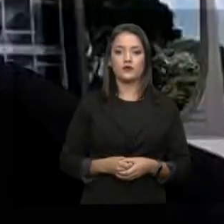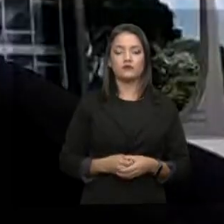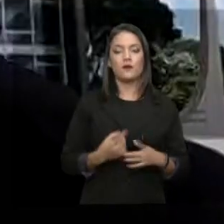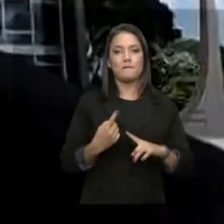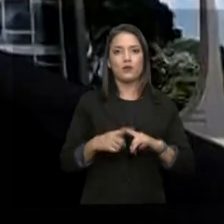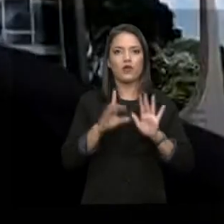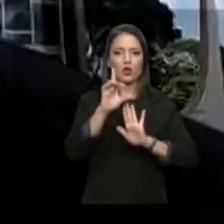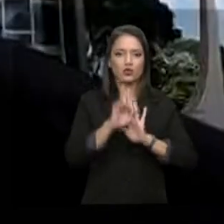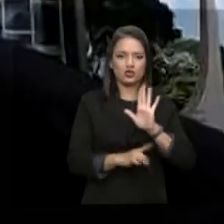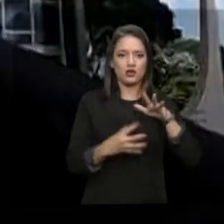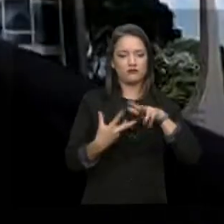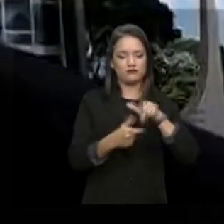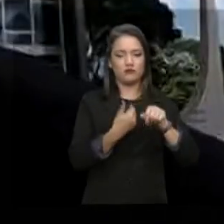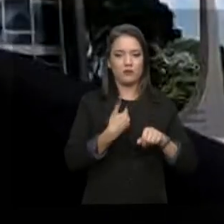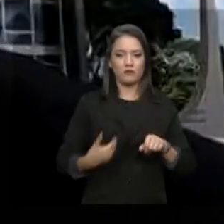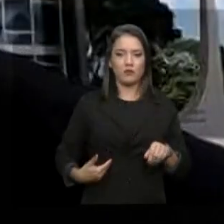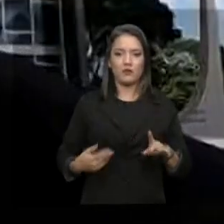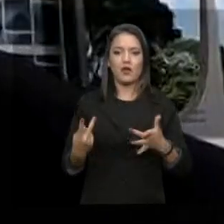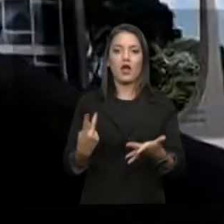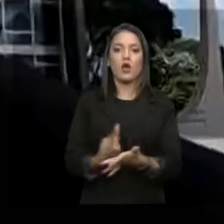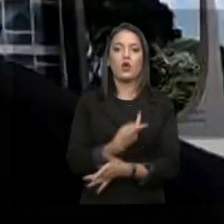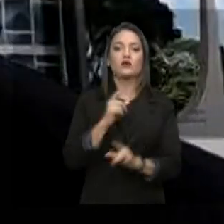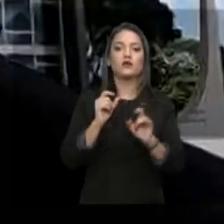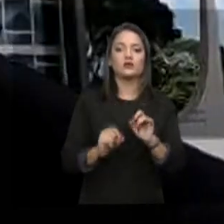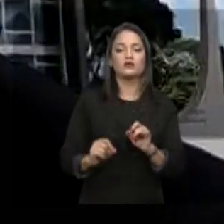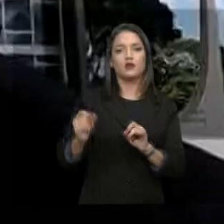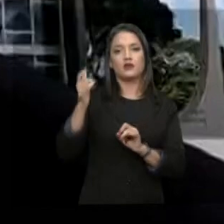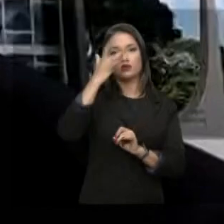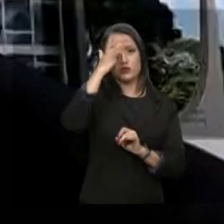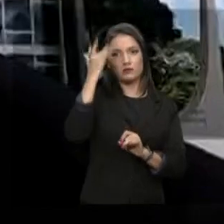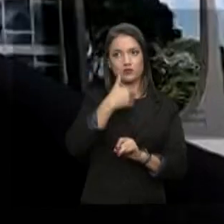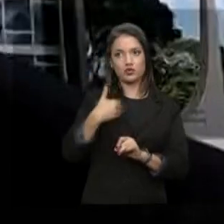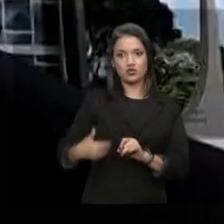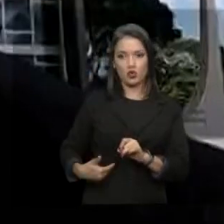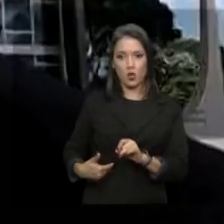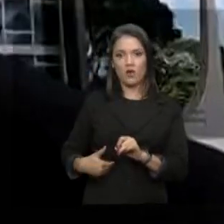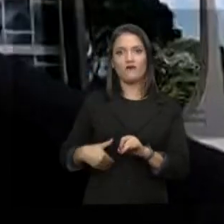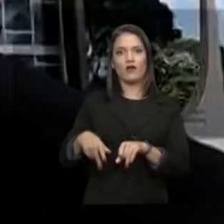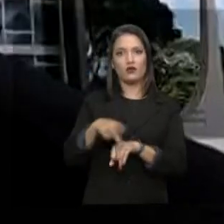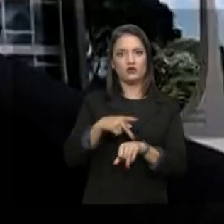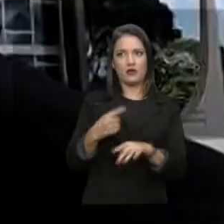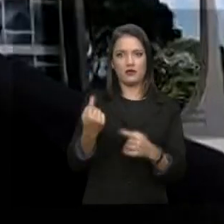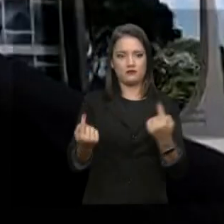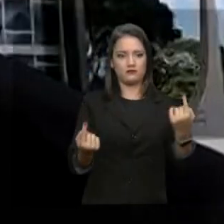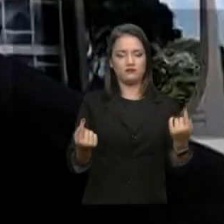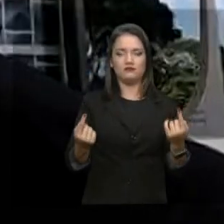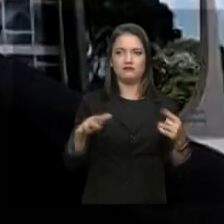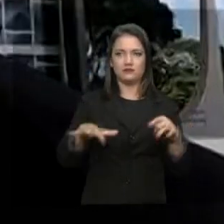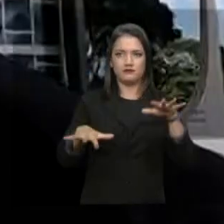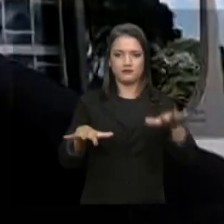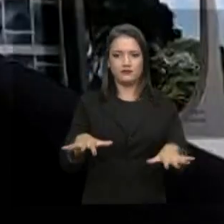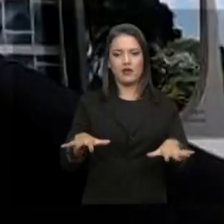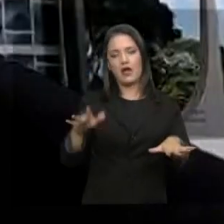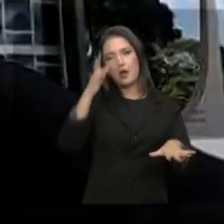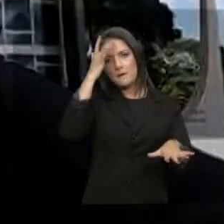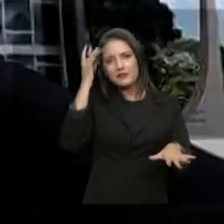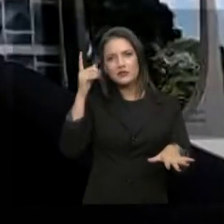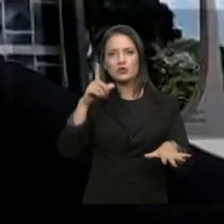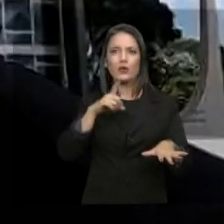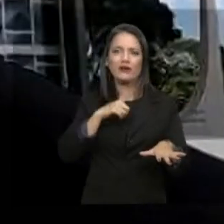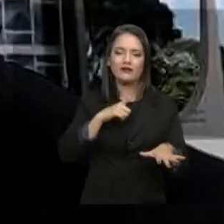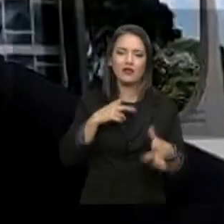internacional público, tramita exclusivamente entre agentes públicos de Estados soberanos. O ofendido, seus ascendentes ou